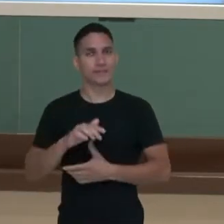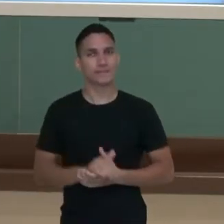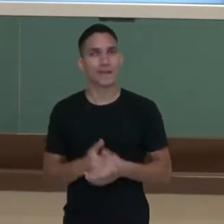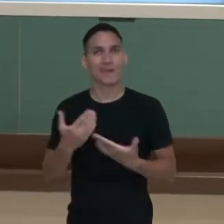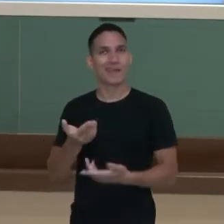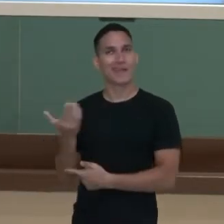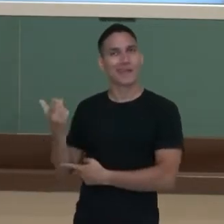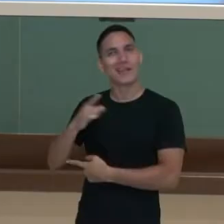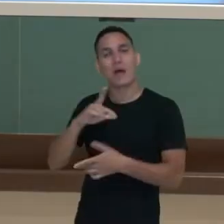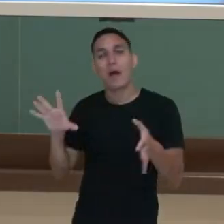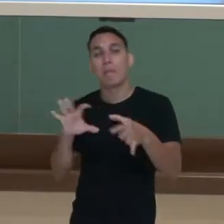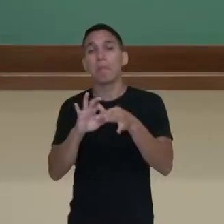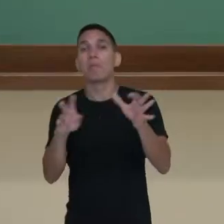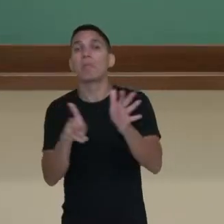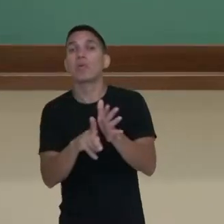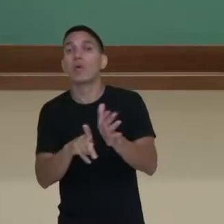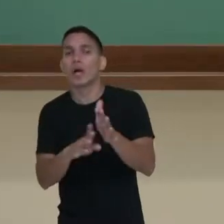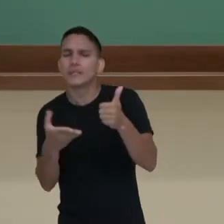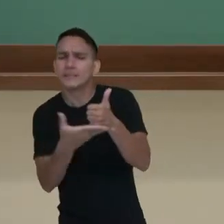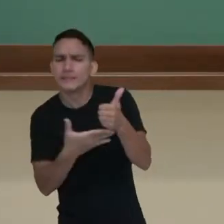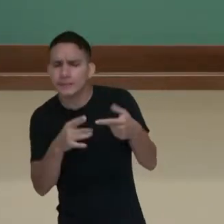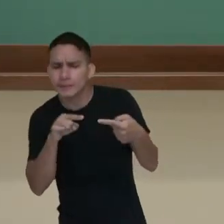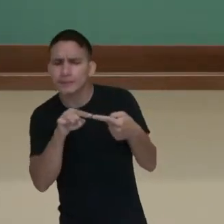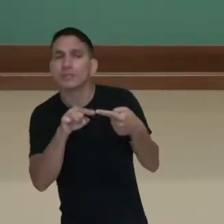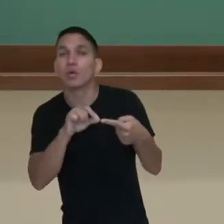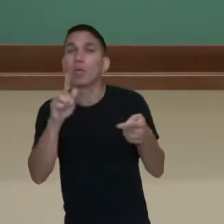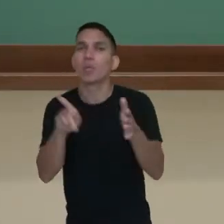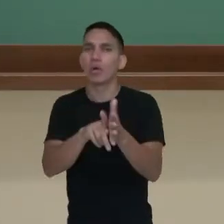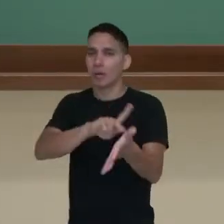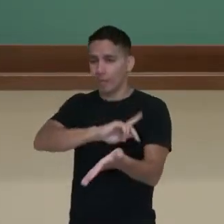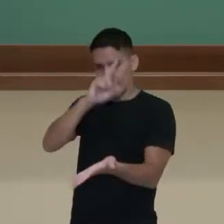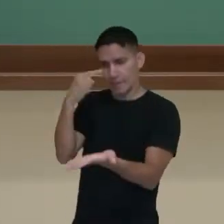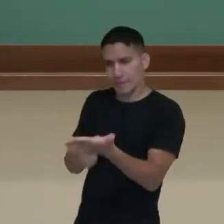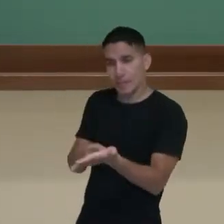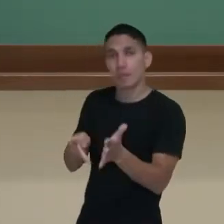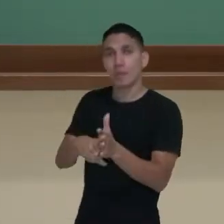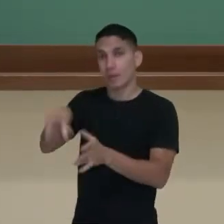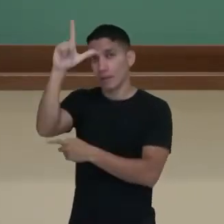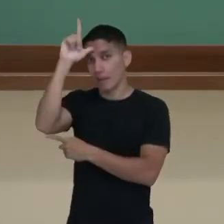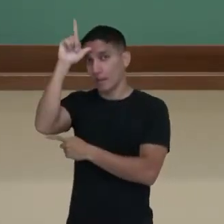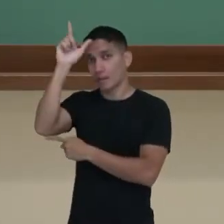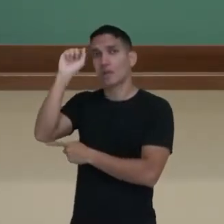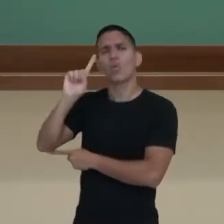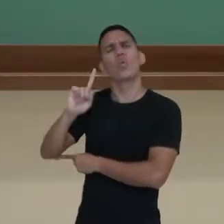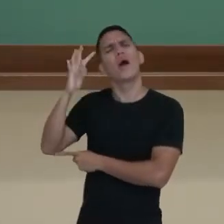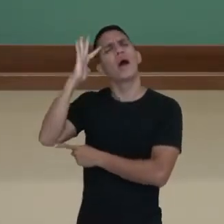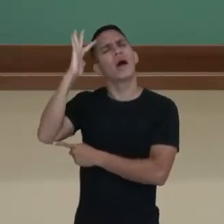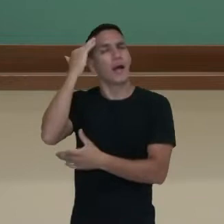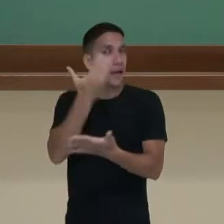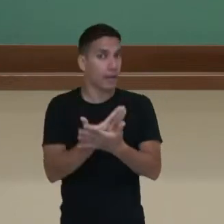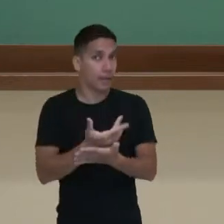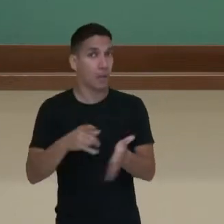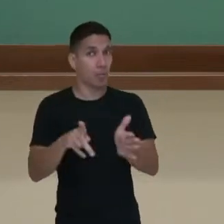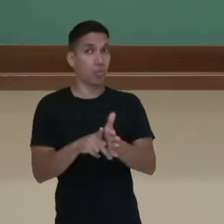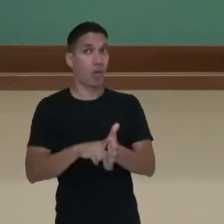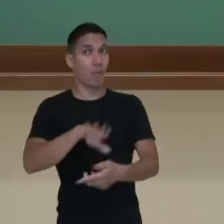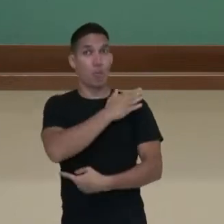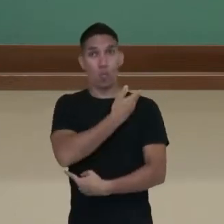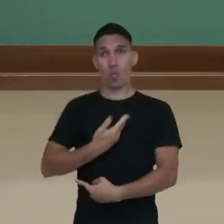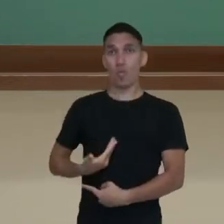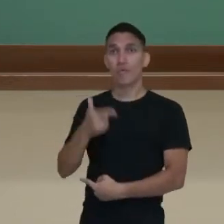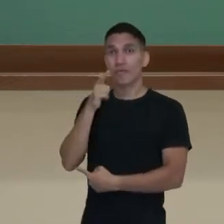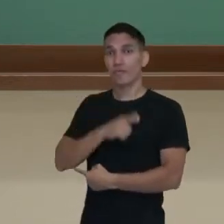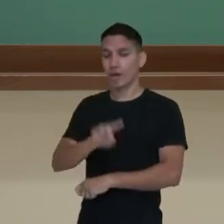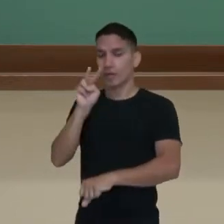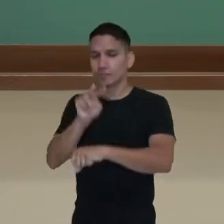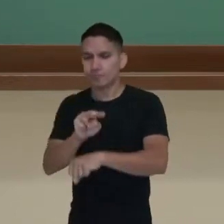ele se baseava no chamado determinismo alemão, que é a ideia de que para que um Estado, né, possa